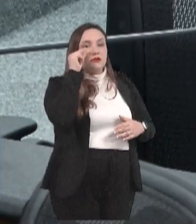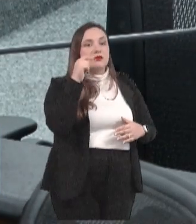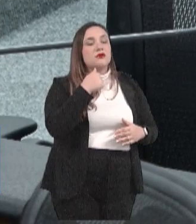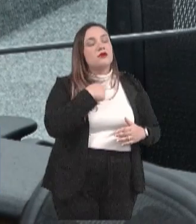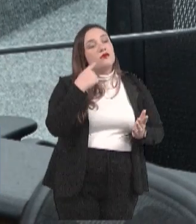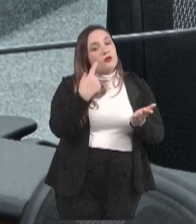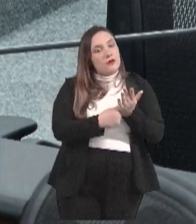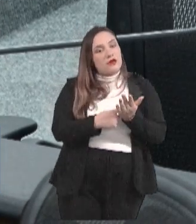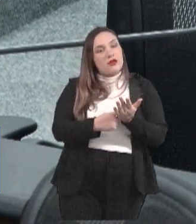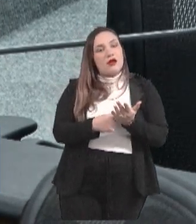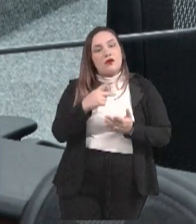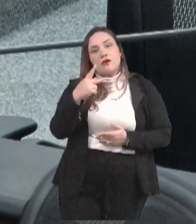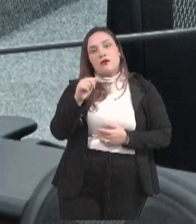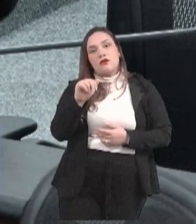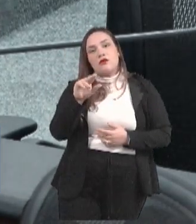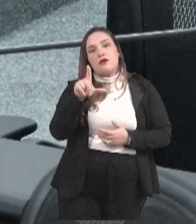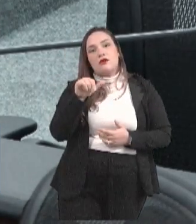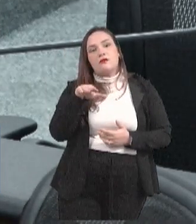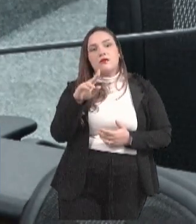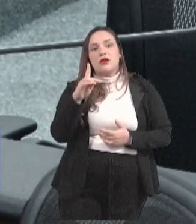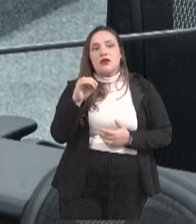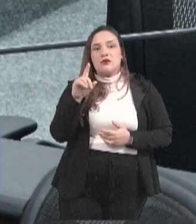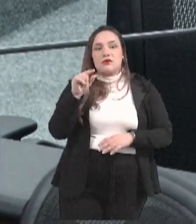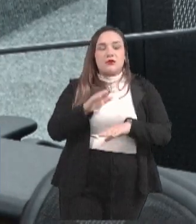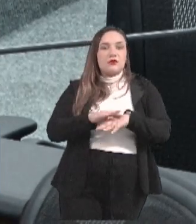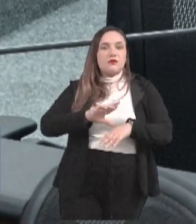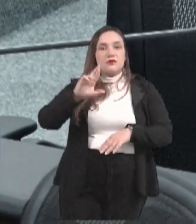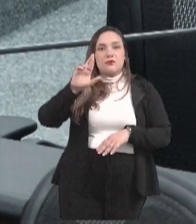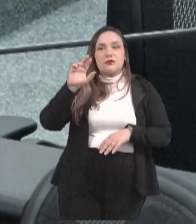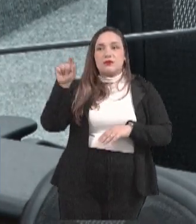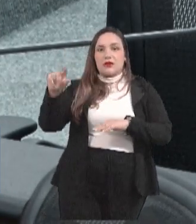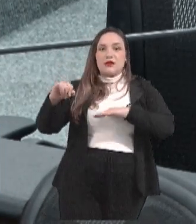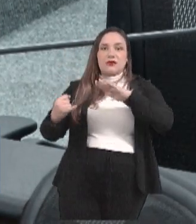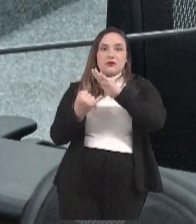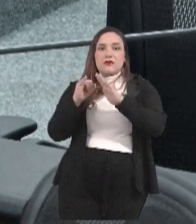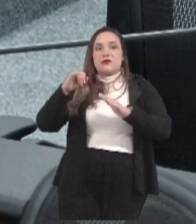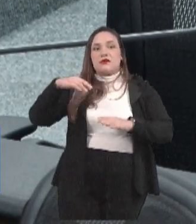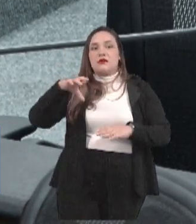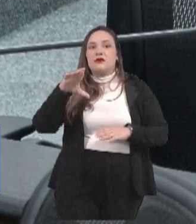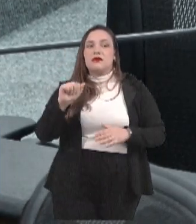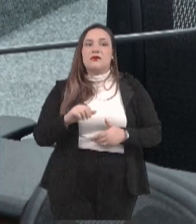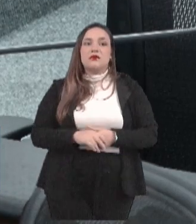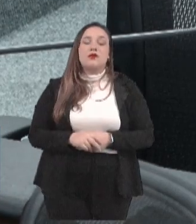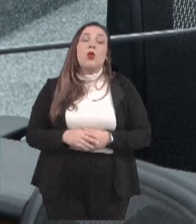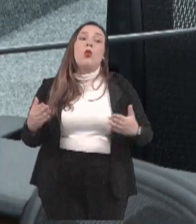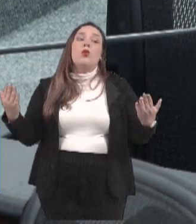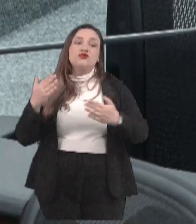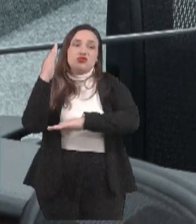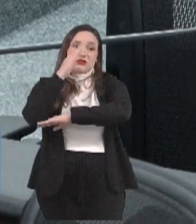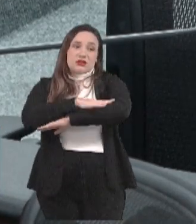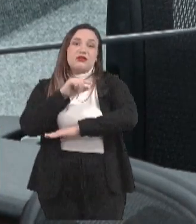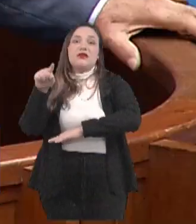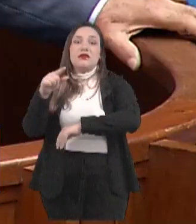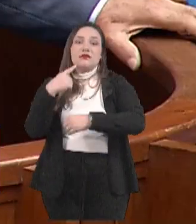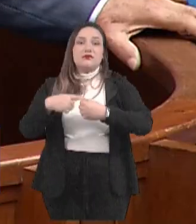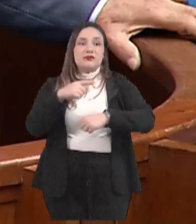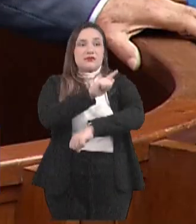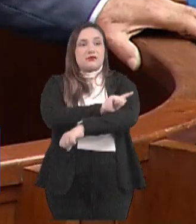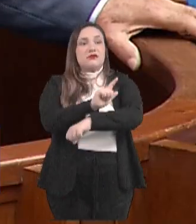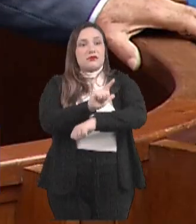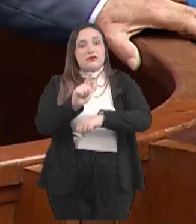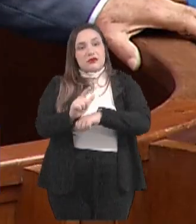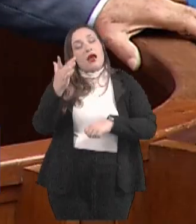Paulinho, que é o superintendente do INCRA, em atividades que vamos fazer com a agricultura familiar hoje à tarde em Guialopes e amanhã